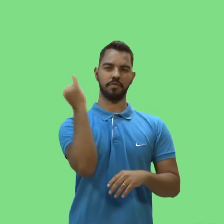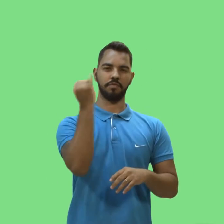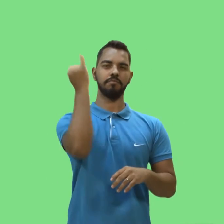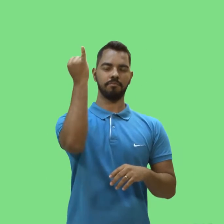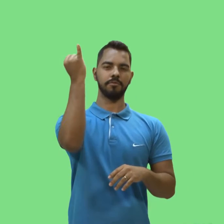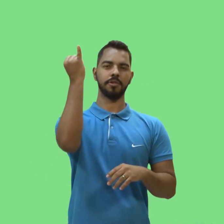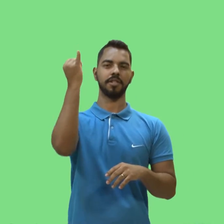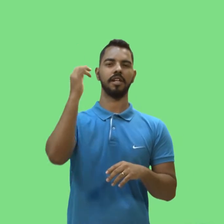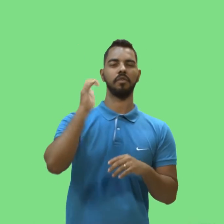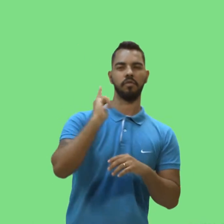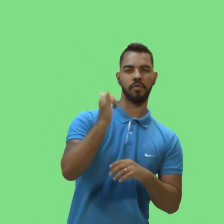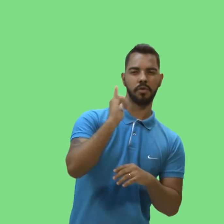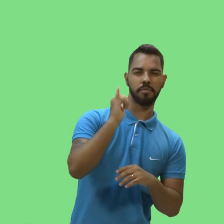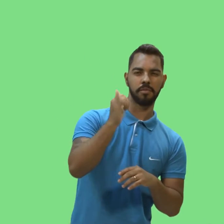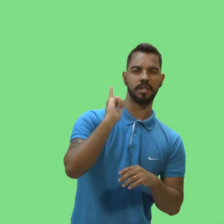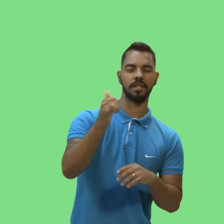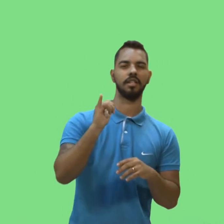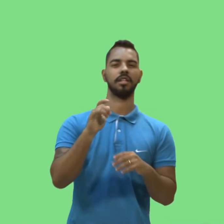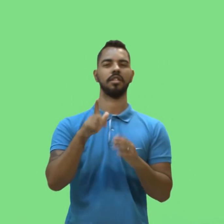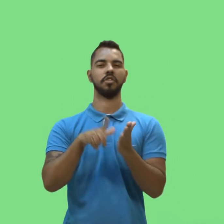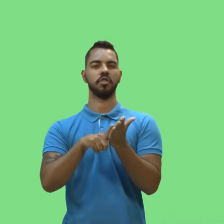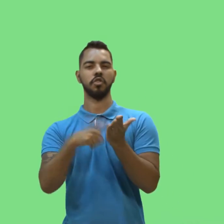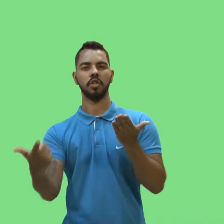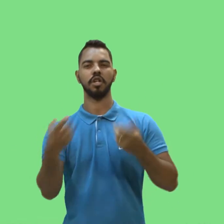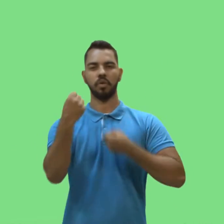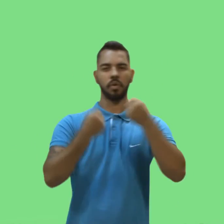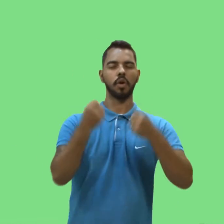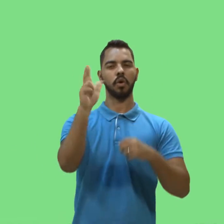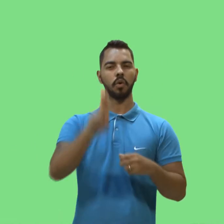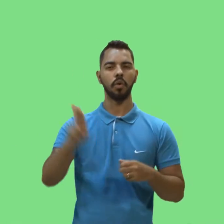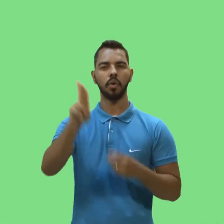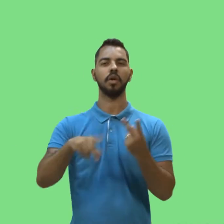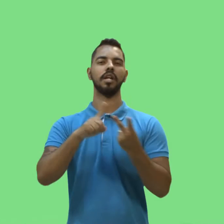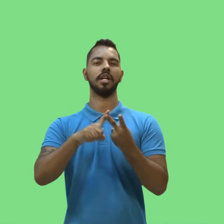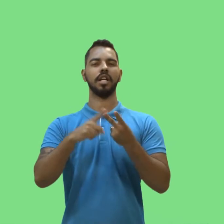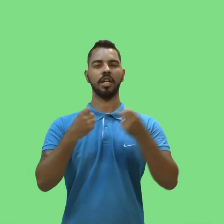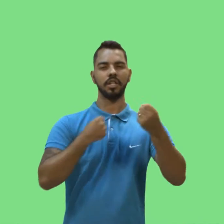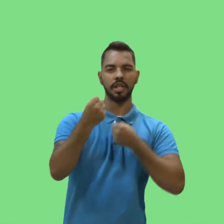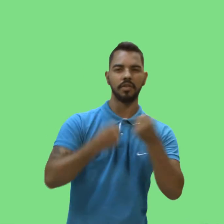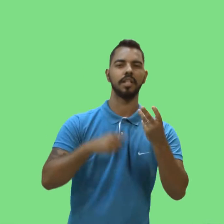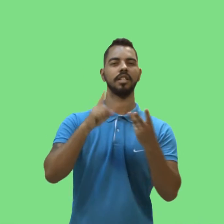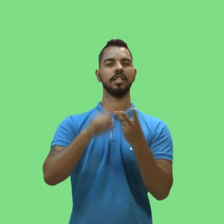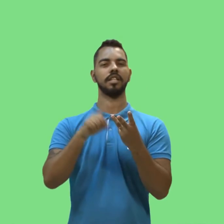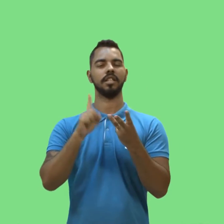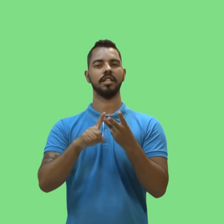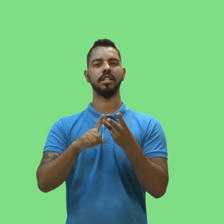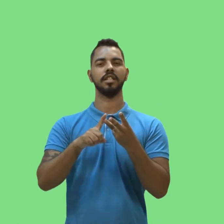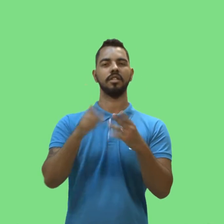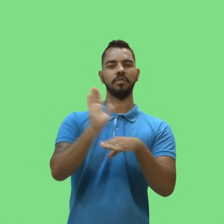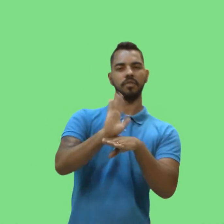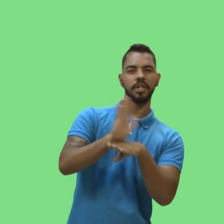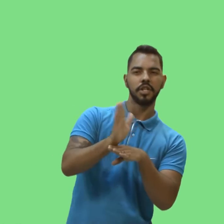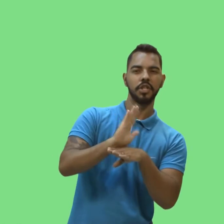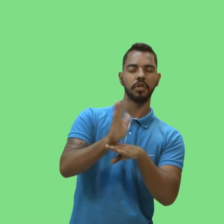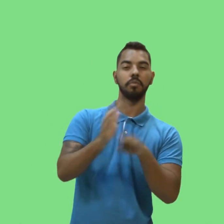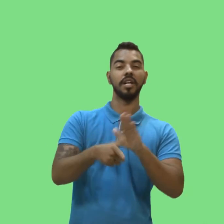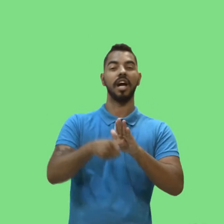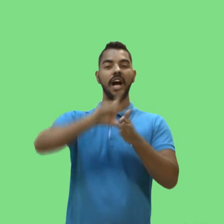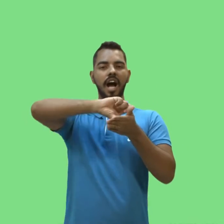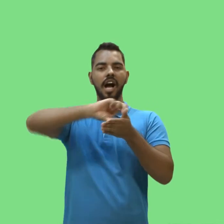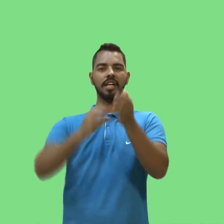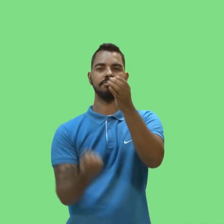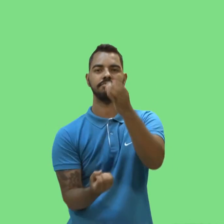release é um material informativo distribuído entre jornalistas antes de eventos, solenidades,